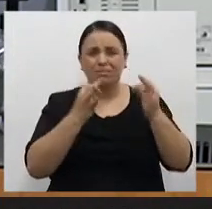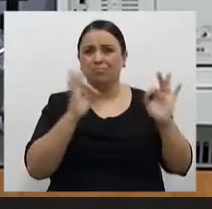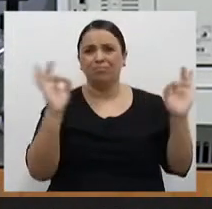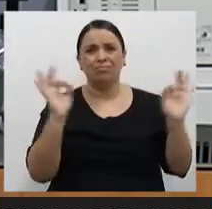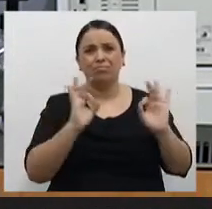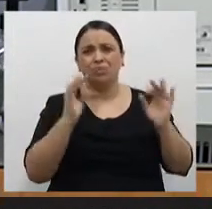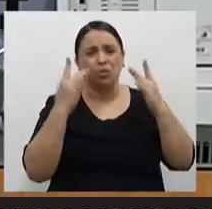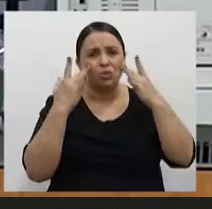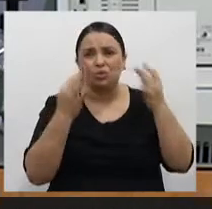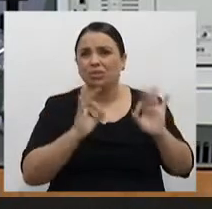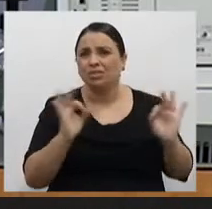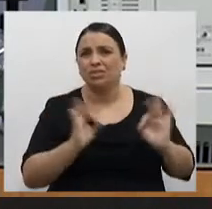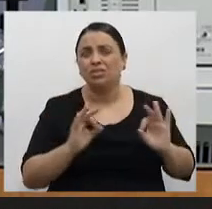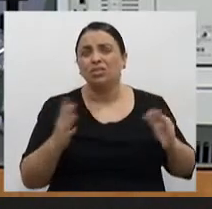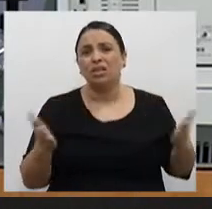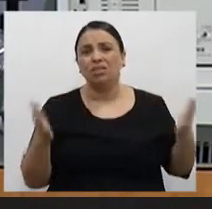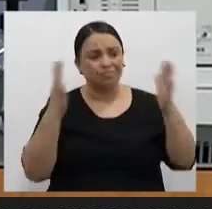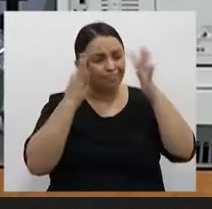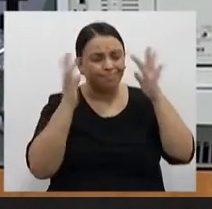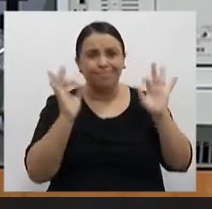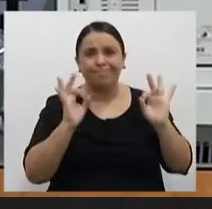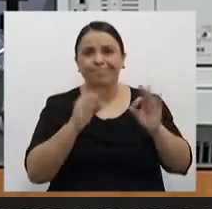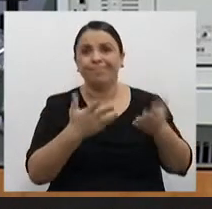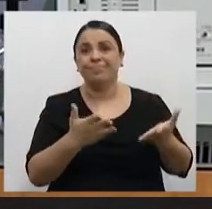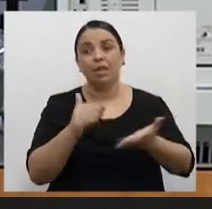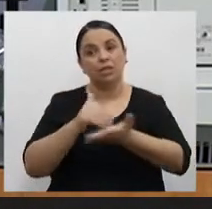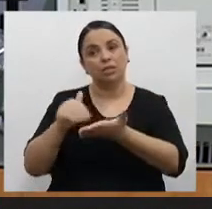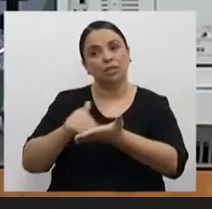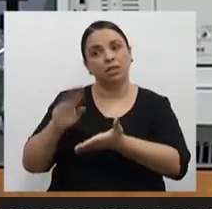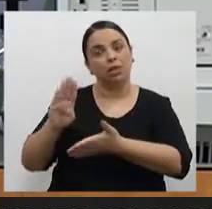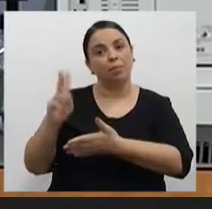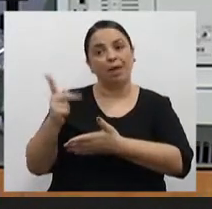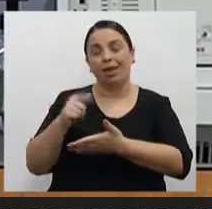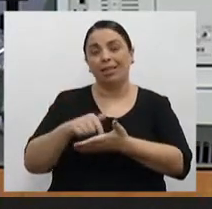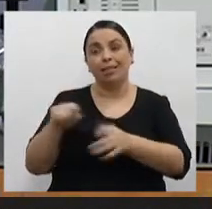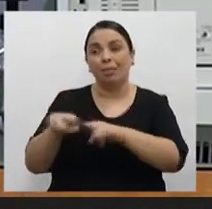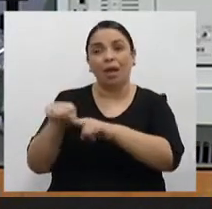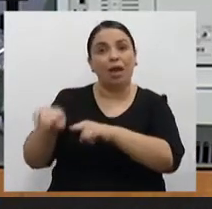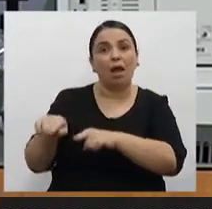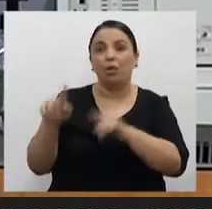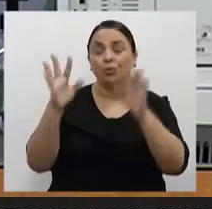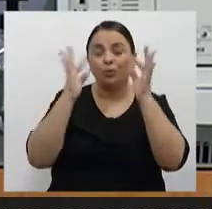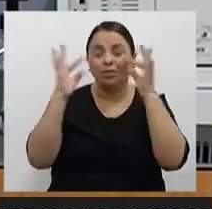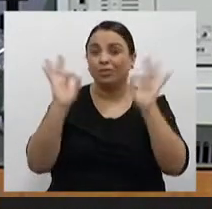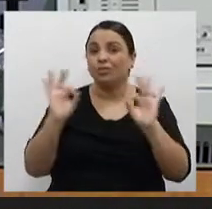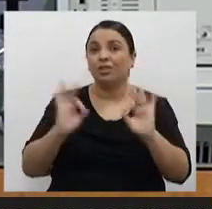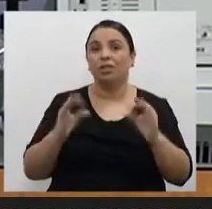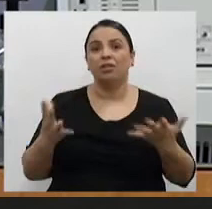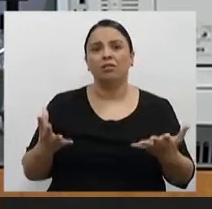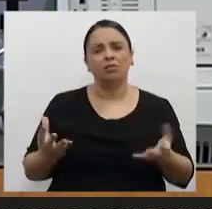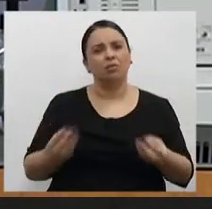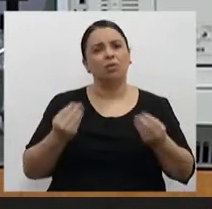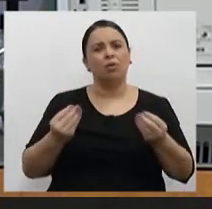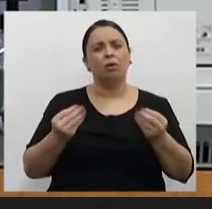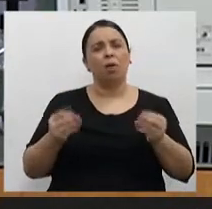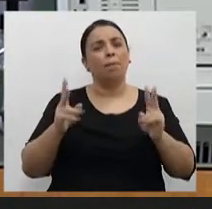BH não está entendendo o que está acontecendo. E não é possível que permaneça dessa maneira. Nós temos aqui que